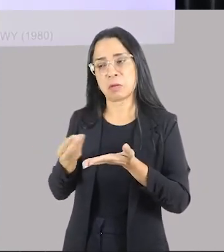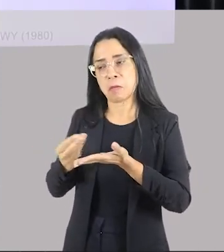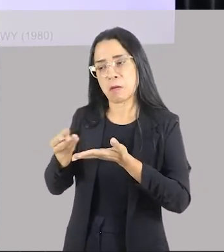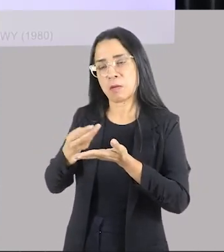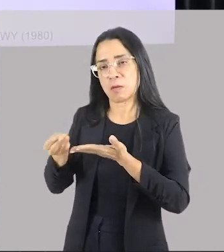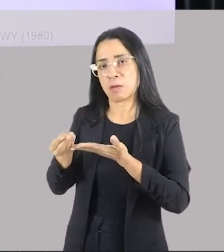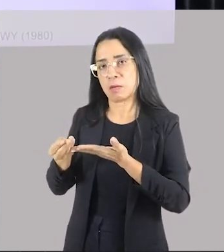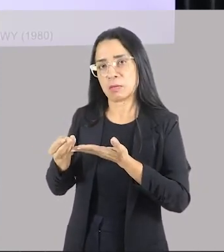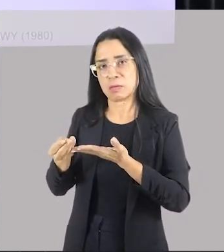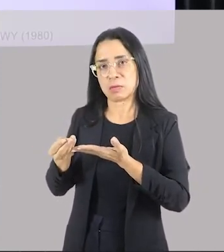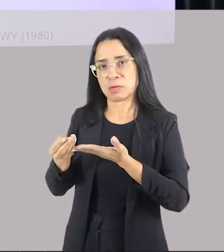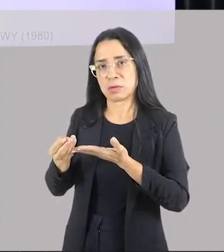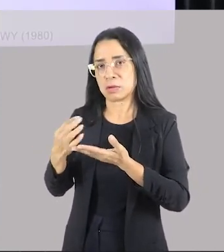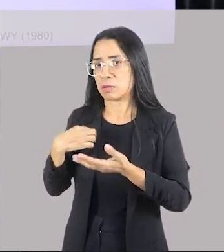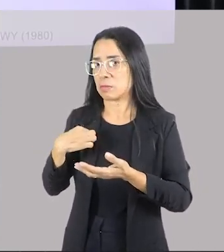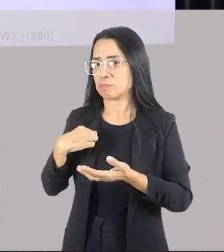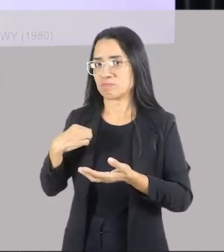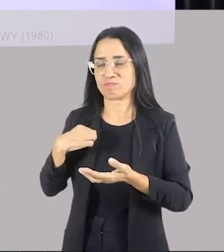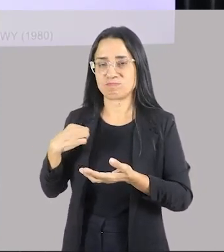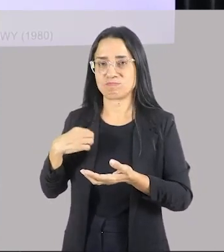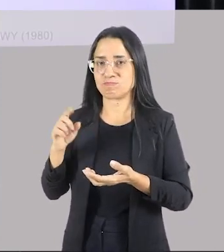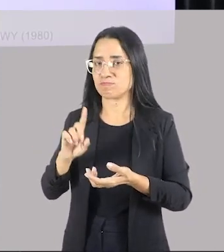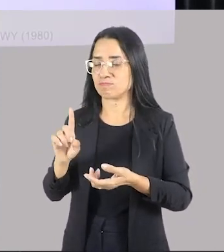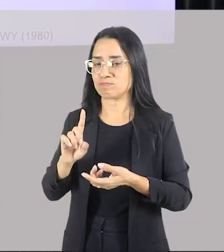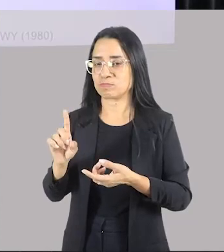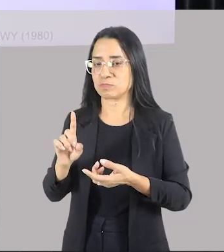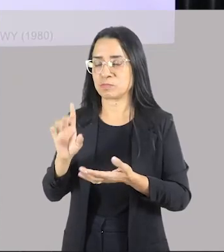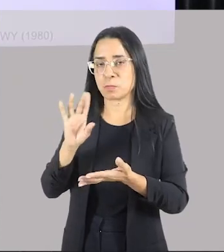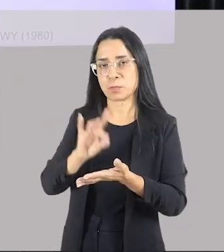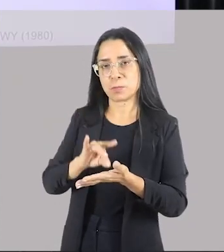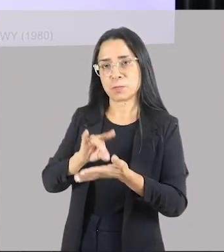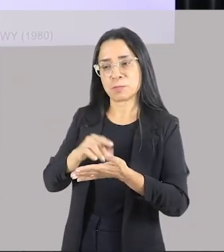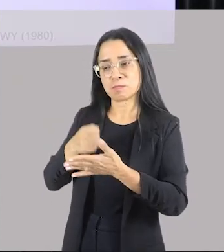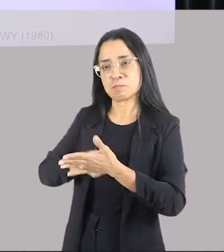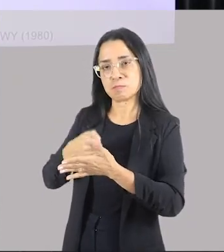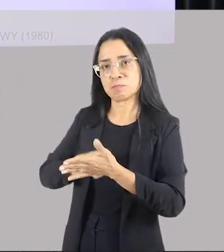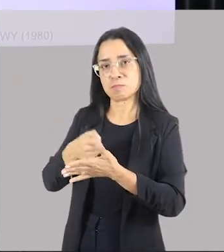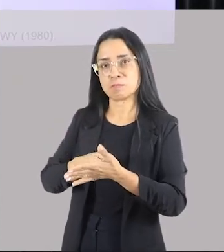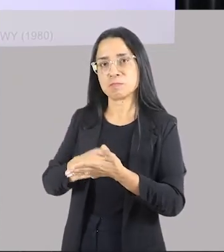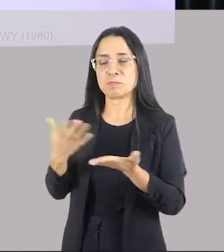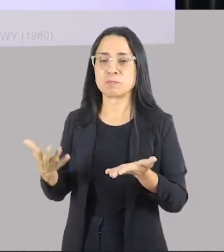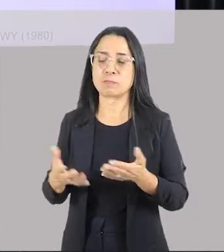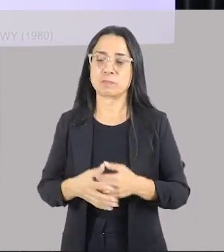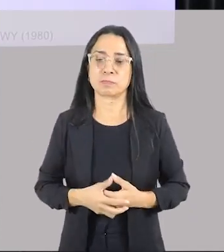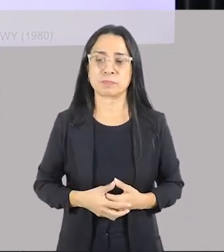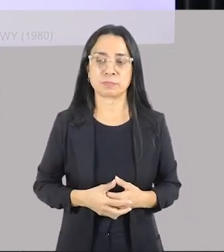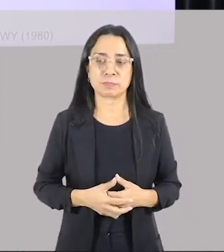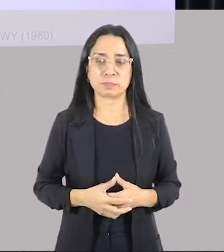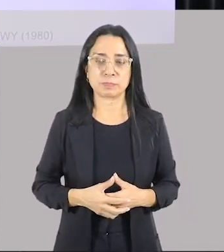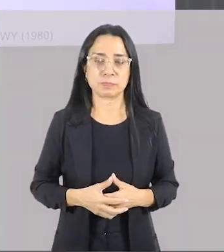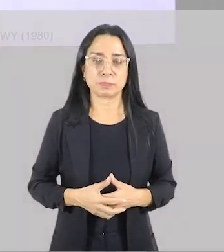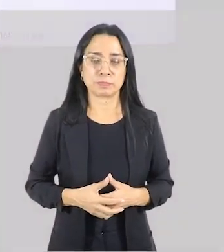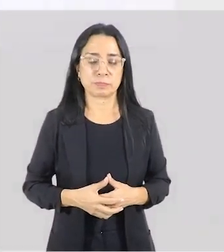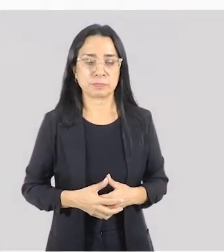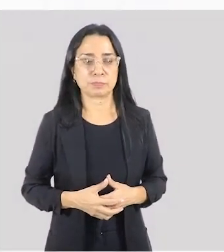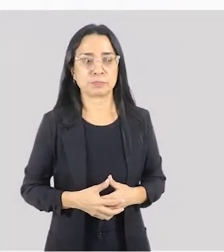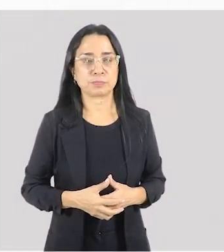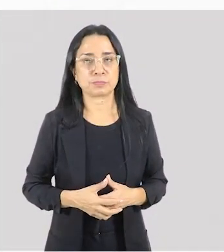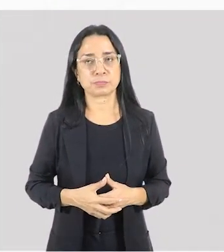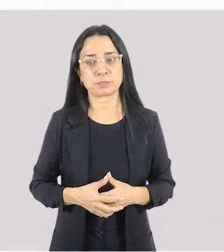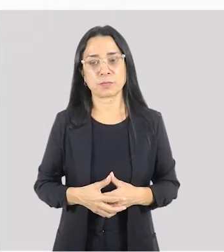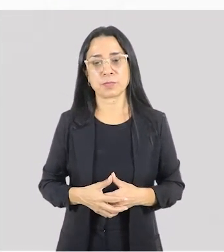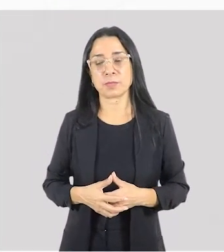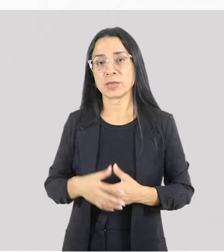contribuição voluntária, era uma contribuição, de fato, imposta por esses empresários italianos. Também eles pediam